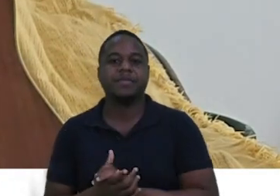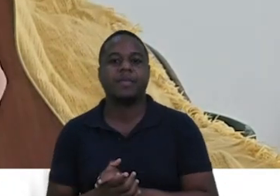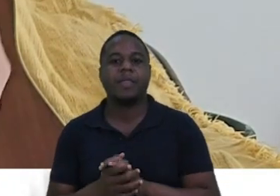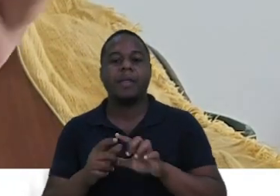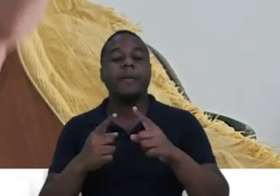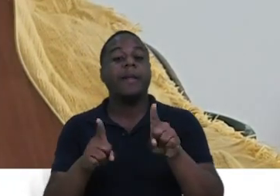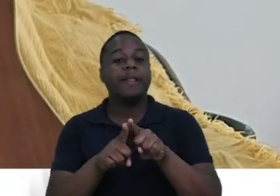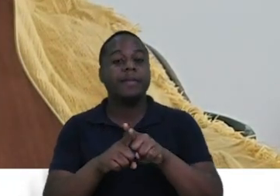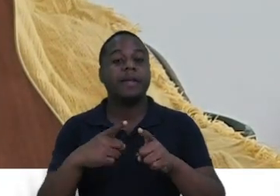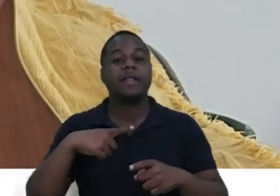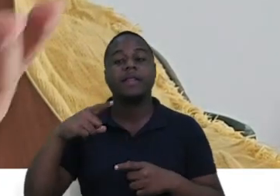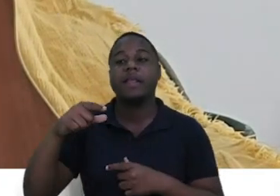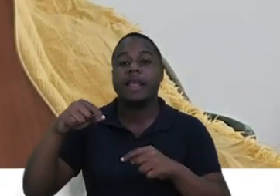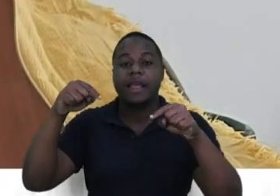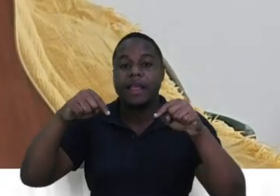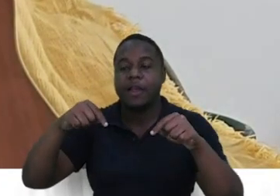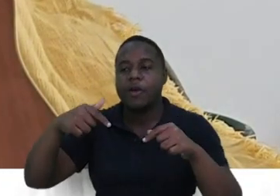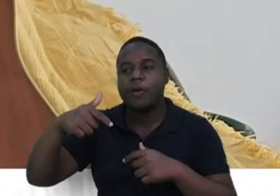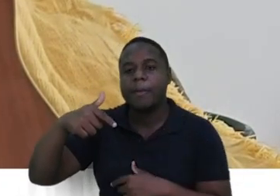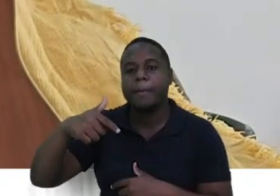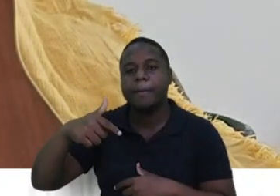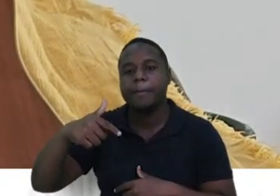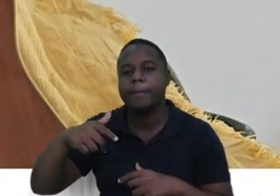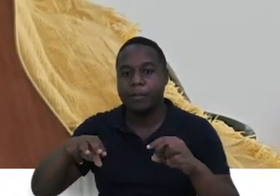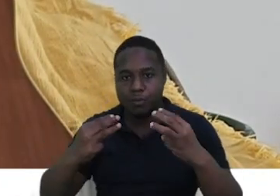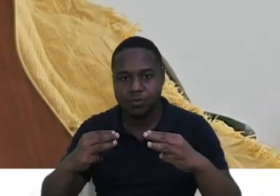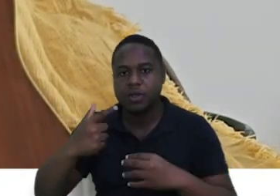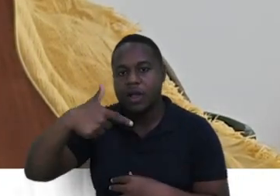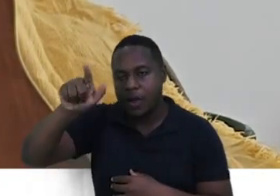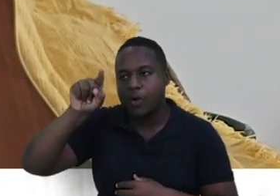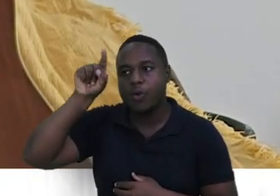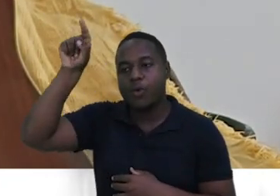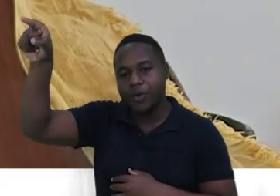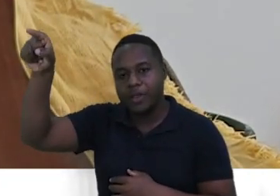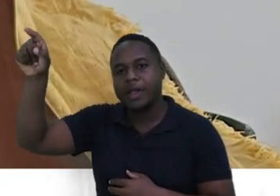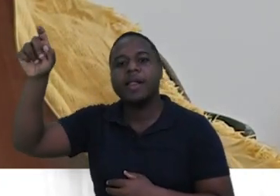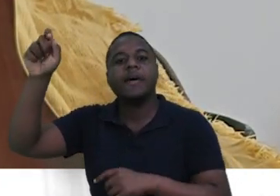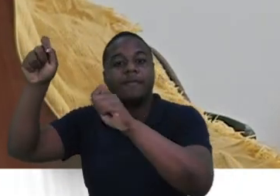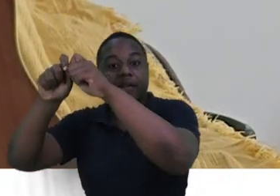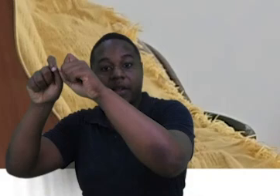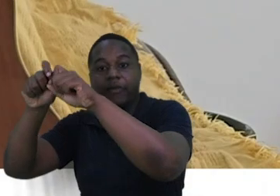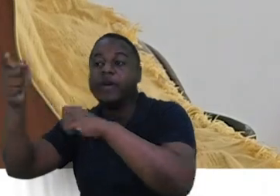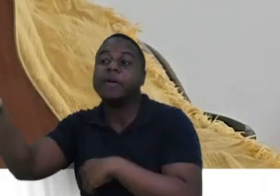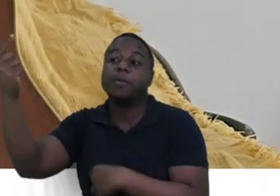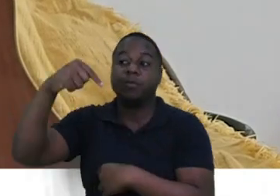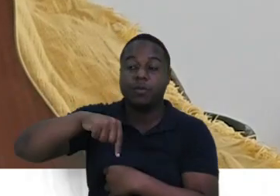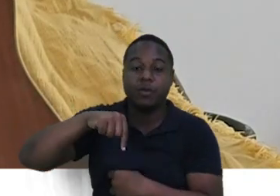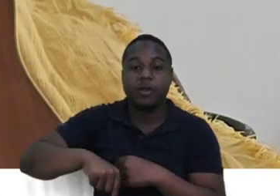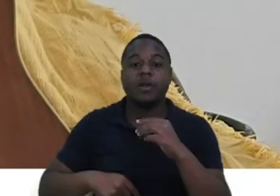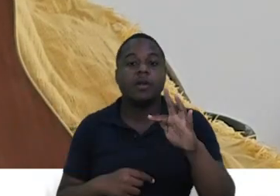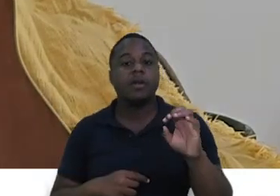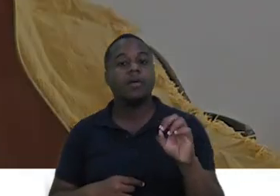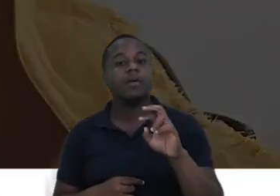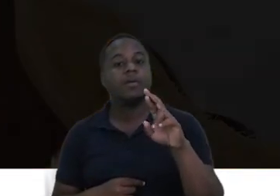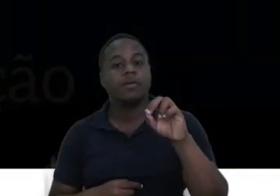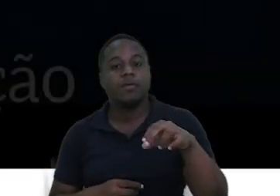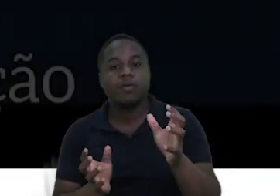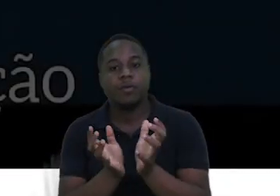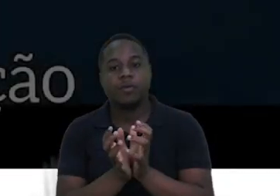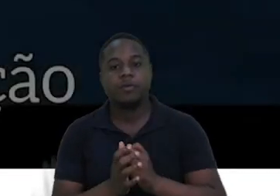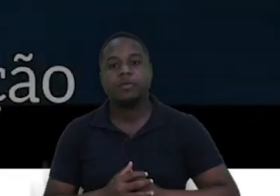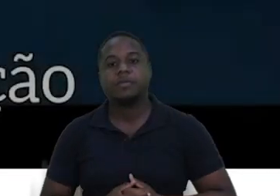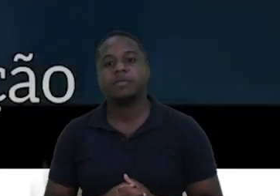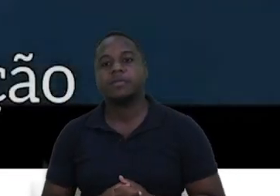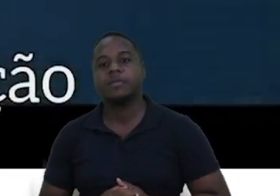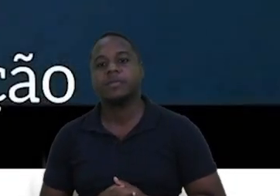derivada de um ritmo internacional, na verdade de uma banda brasileira, que ela foi transformada em ritmo de forró, principalmente pela banda Calcinha Preta.